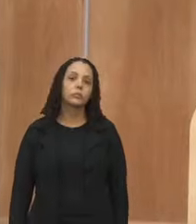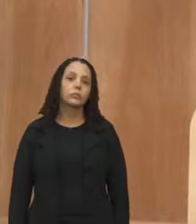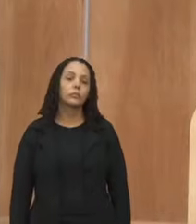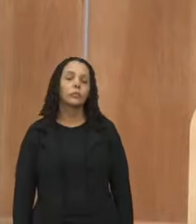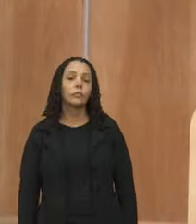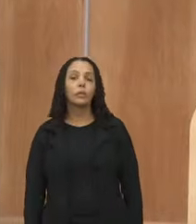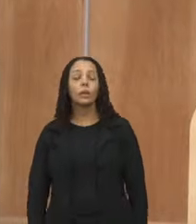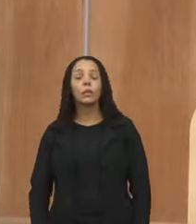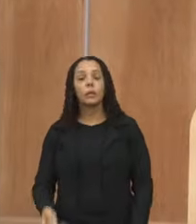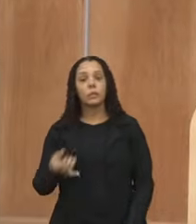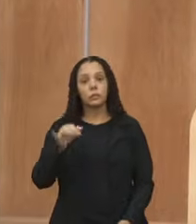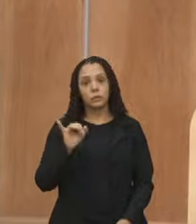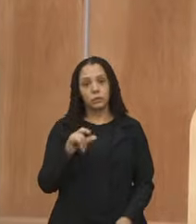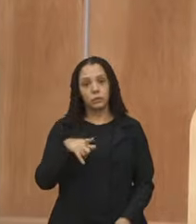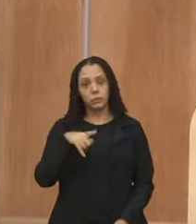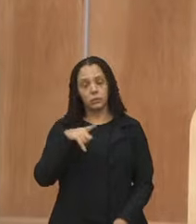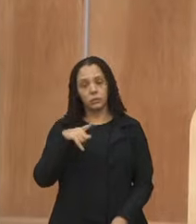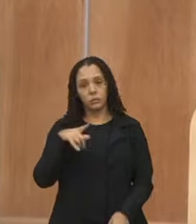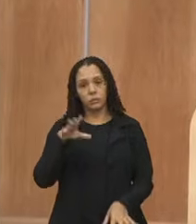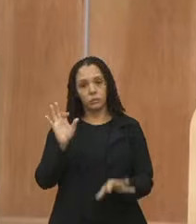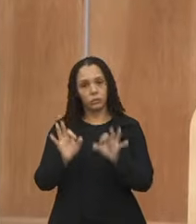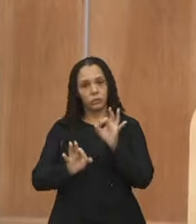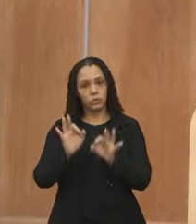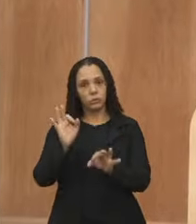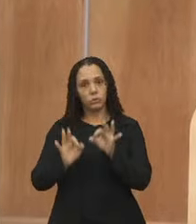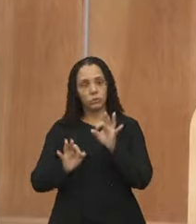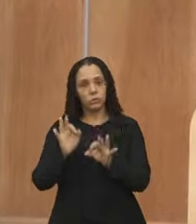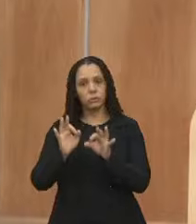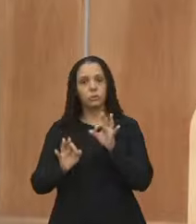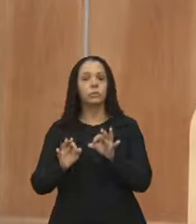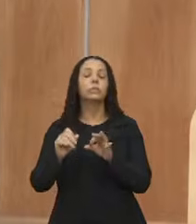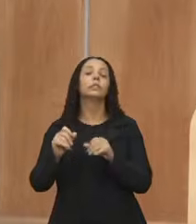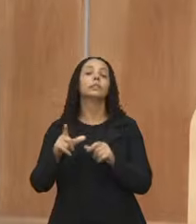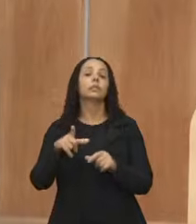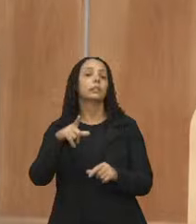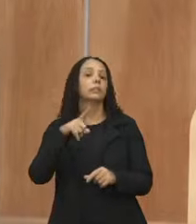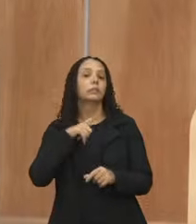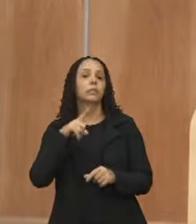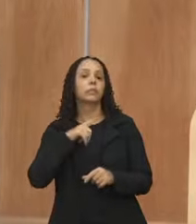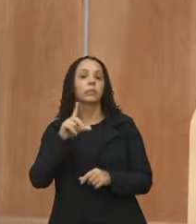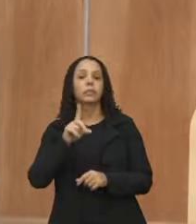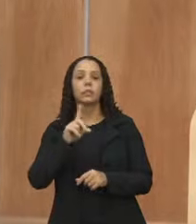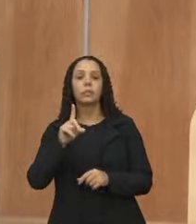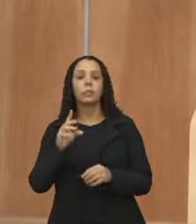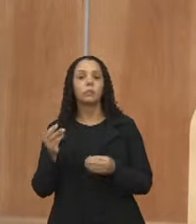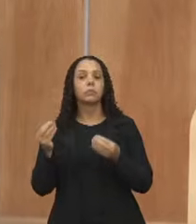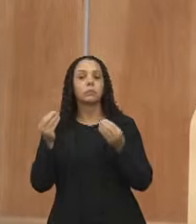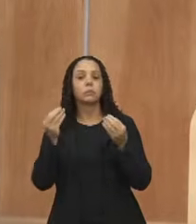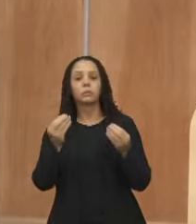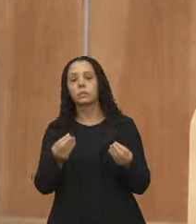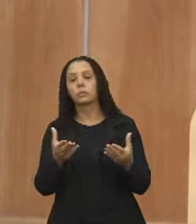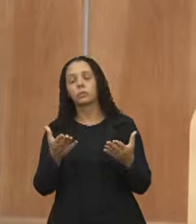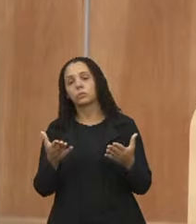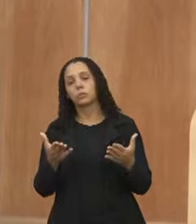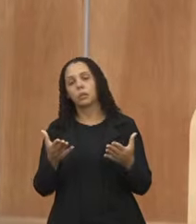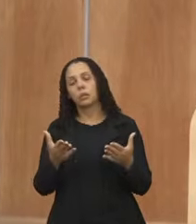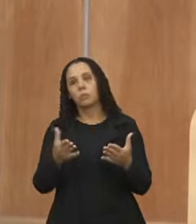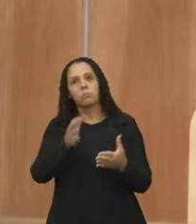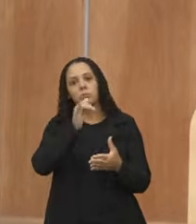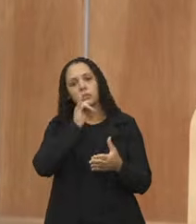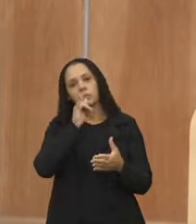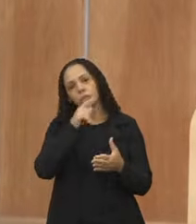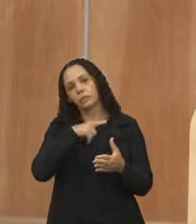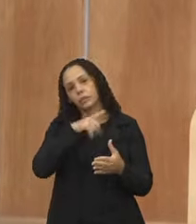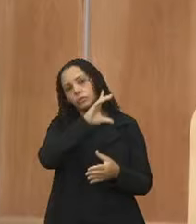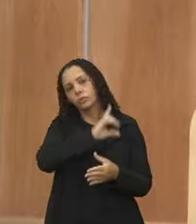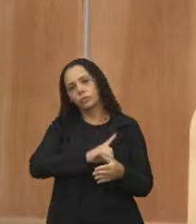fazendo justiça, não atribuírem isso ao tomador de serviço. E aí, direito de mudar de escola. Essa é